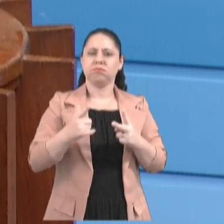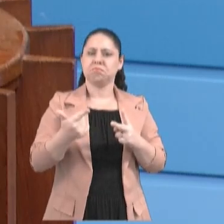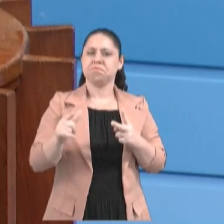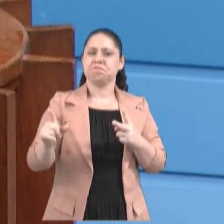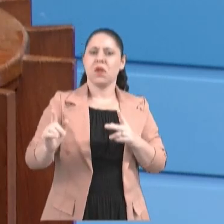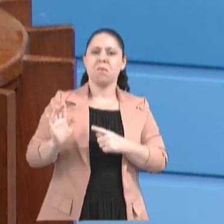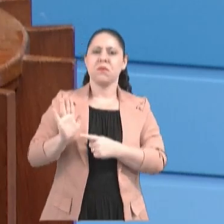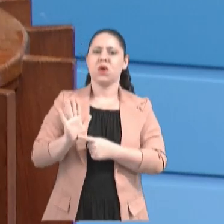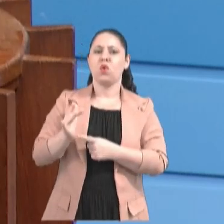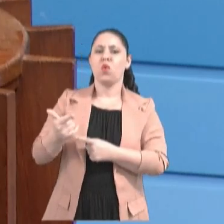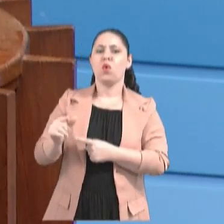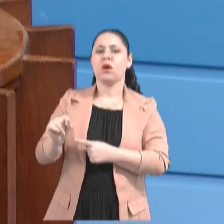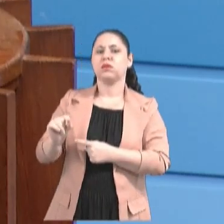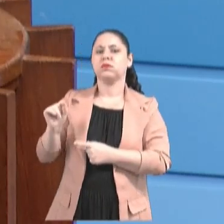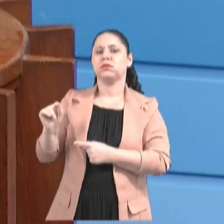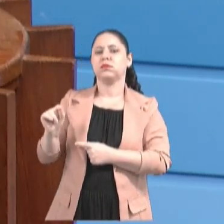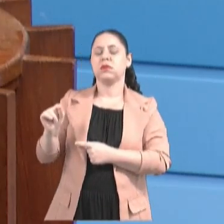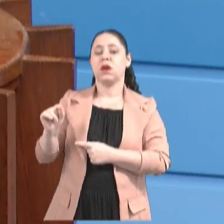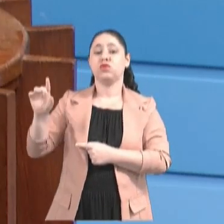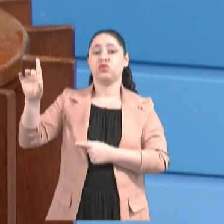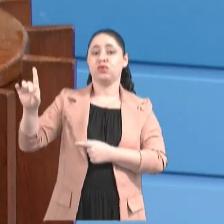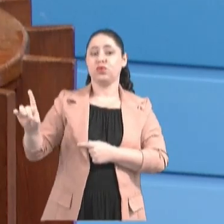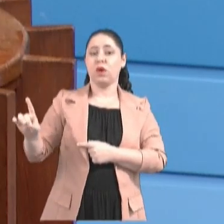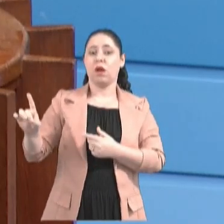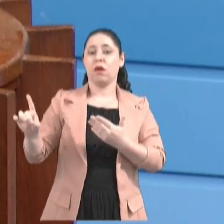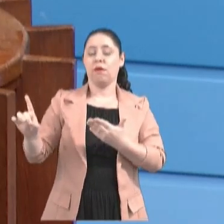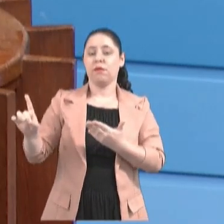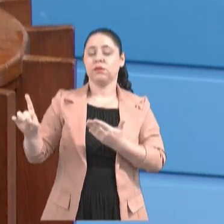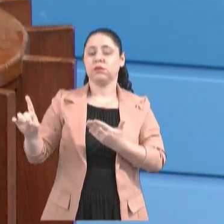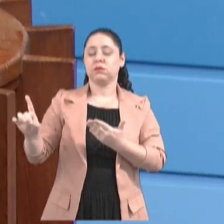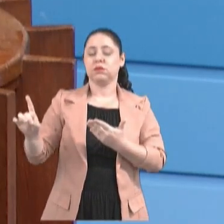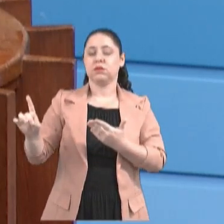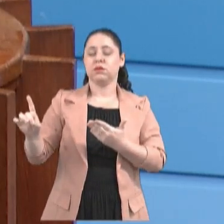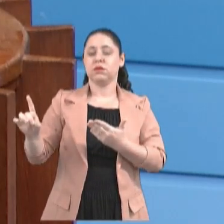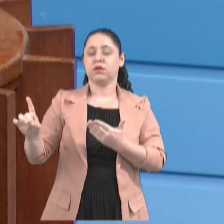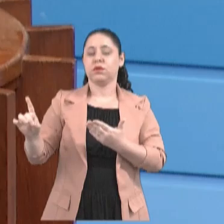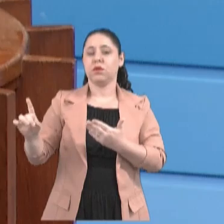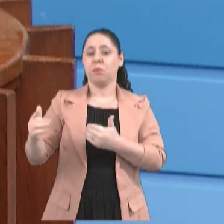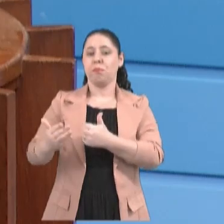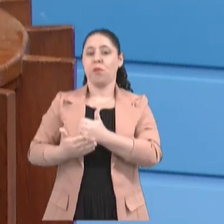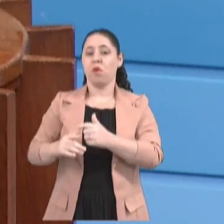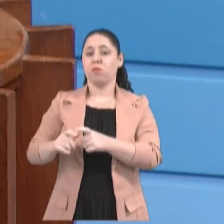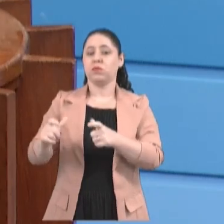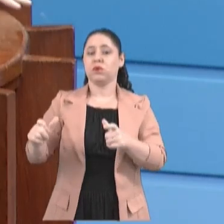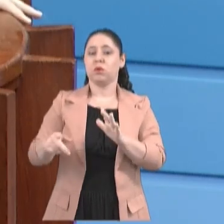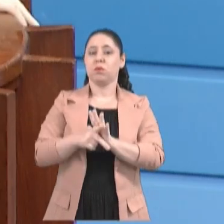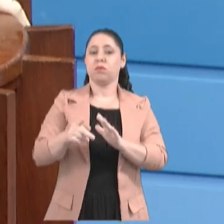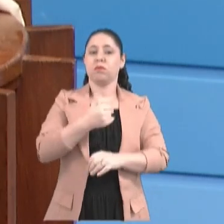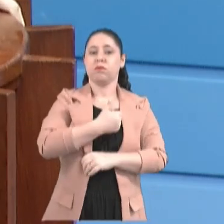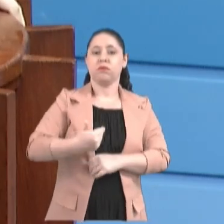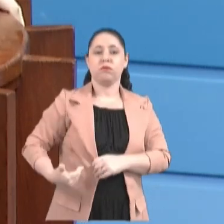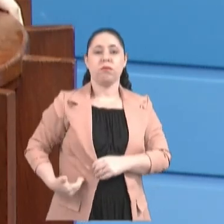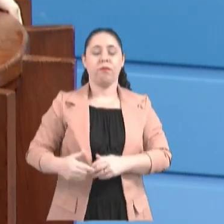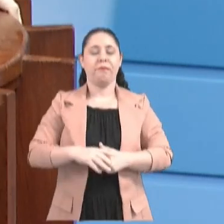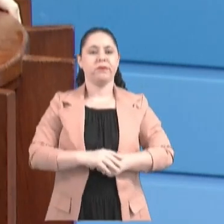deixar aparecer a direita raiz maior do que o próprio